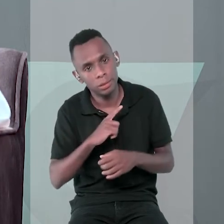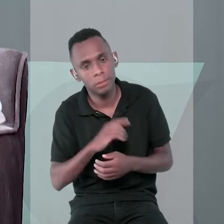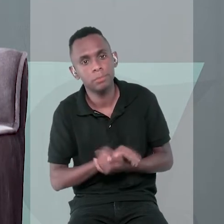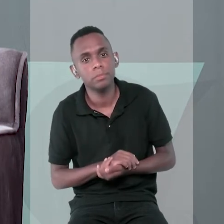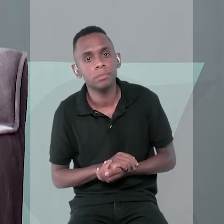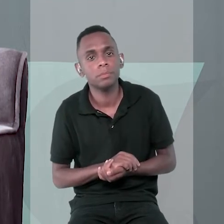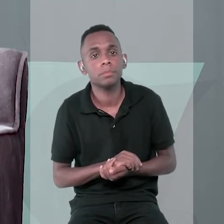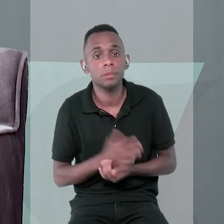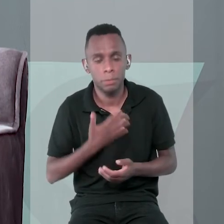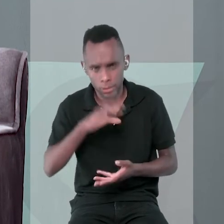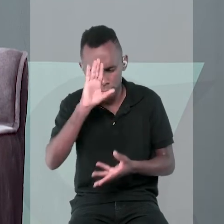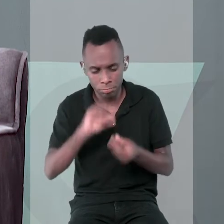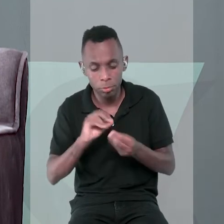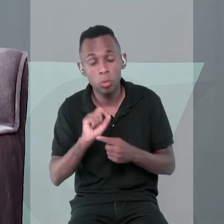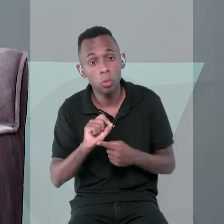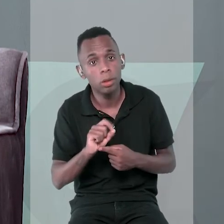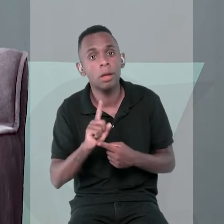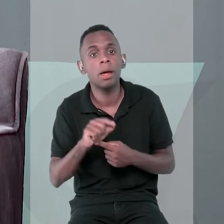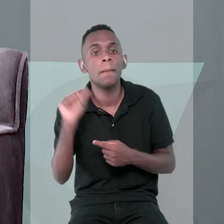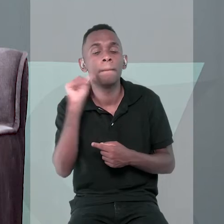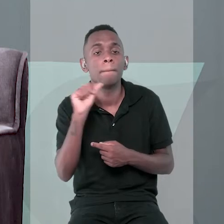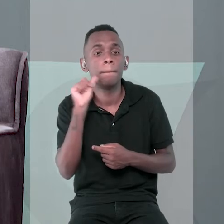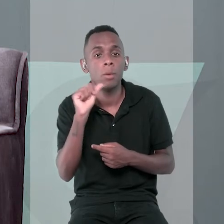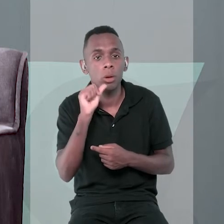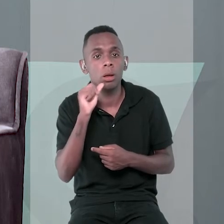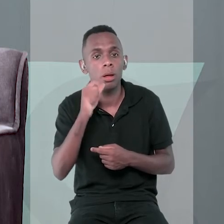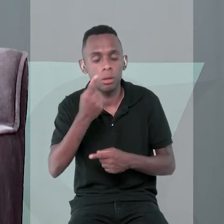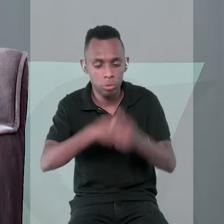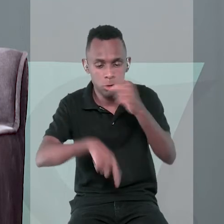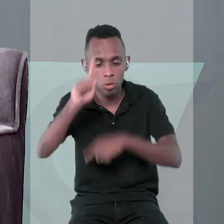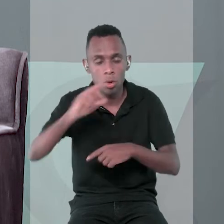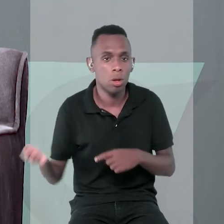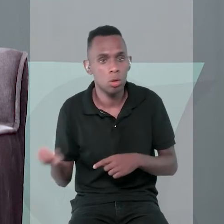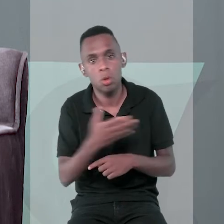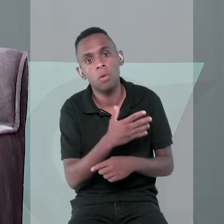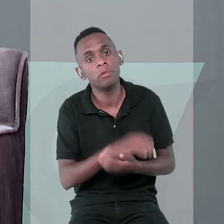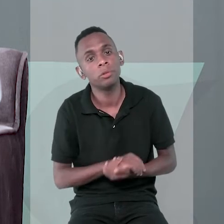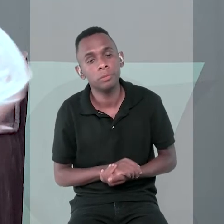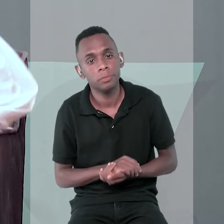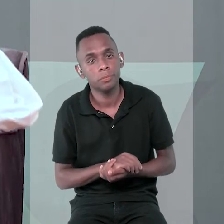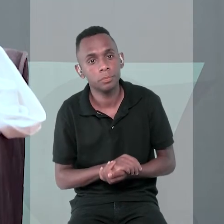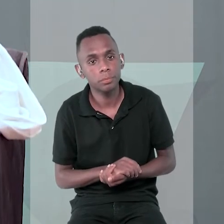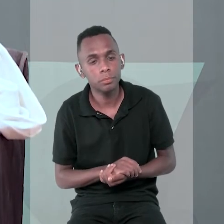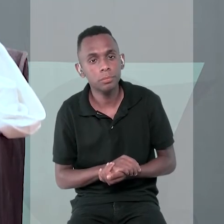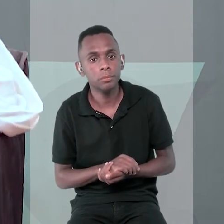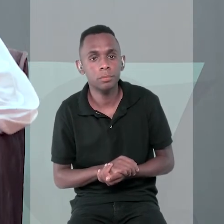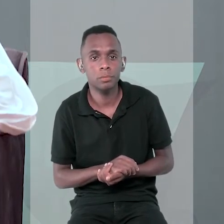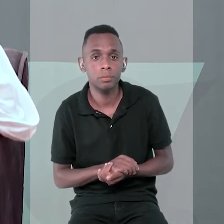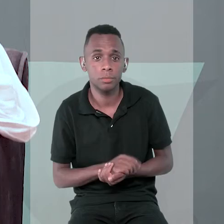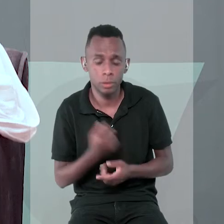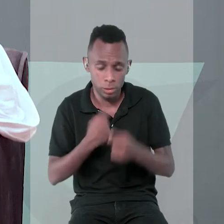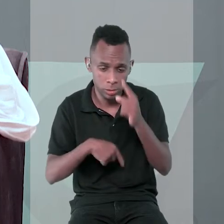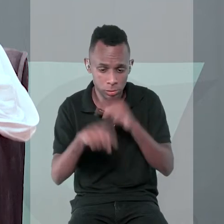Então, a minha conclusão é: a mulher é a revolução moderna. E, gente, eu falo, não